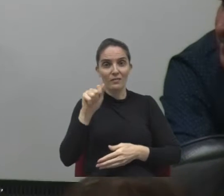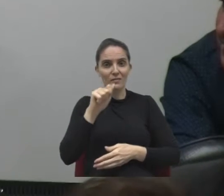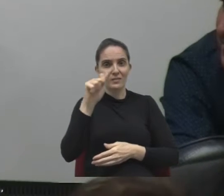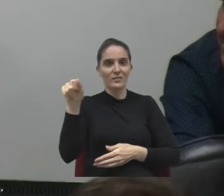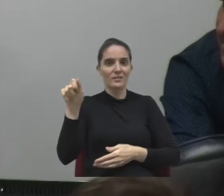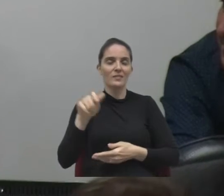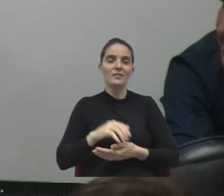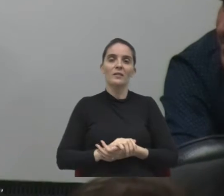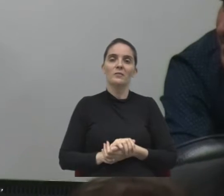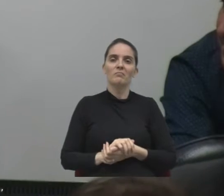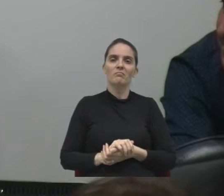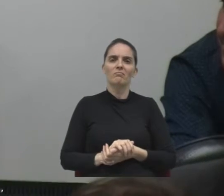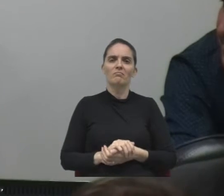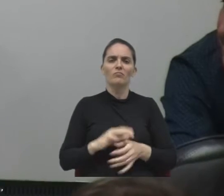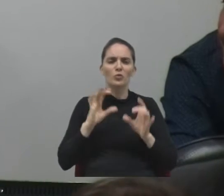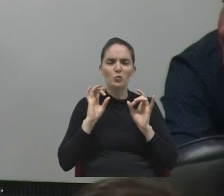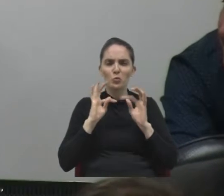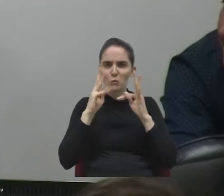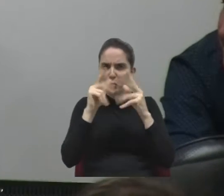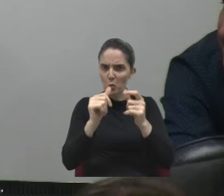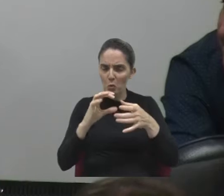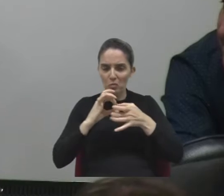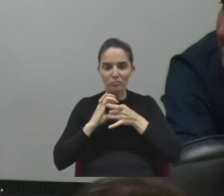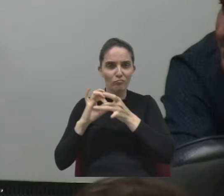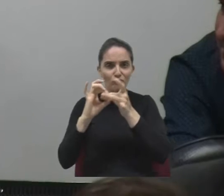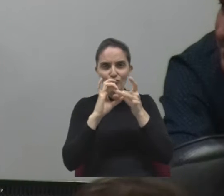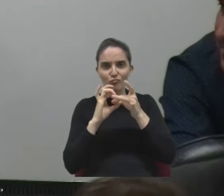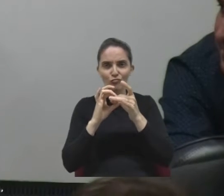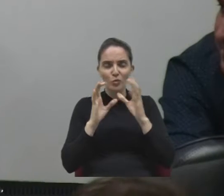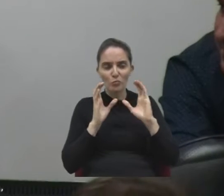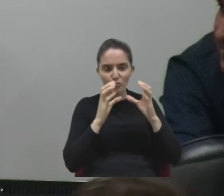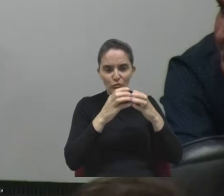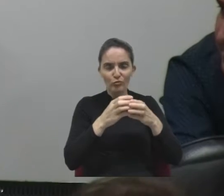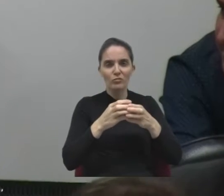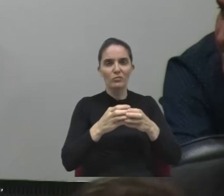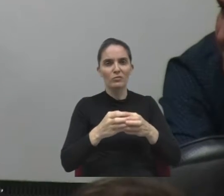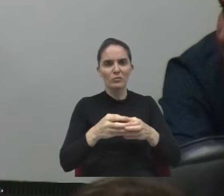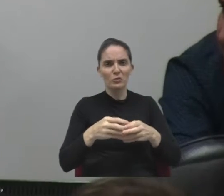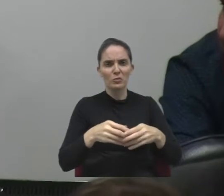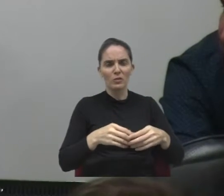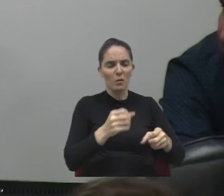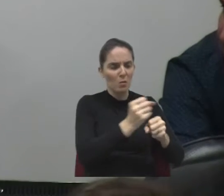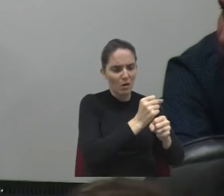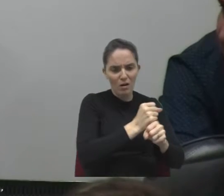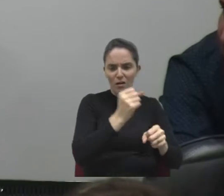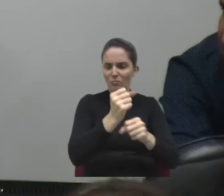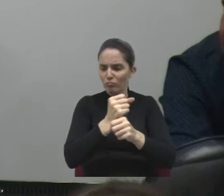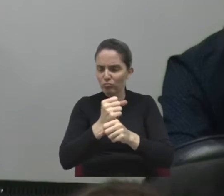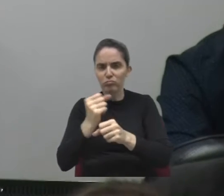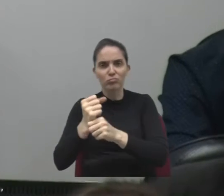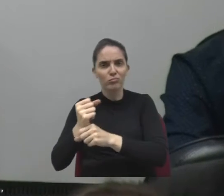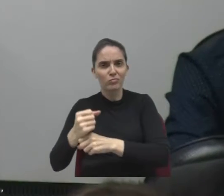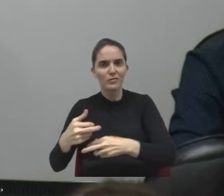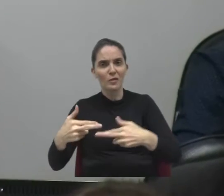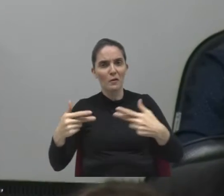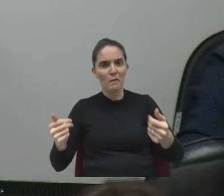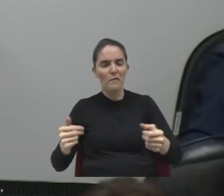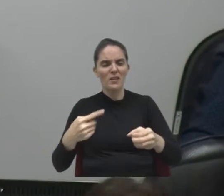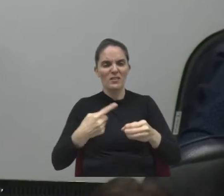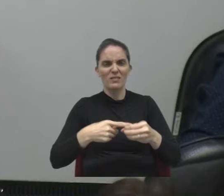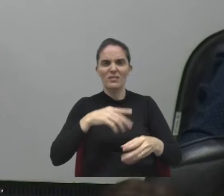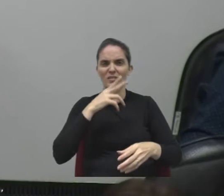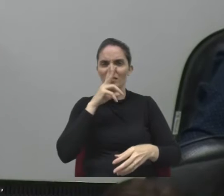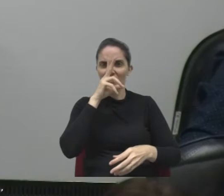os atiradores, os grupos, né, vários anos, e fortalecer a nossa cidade para